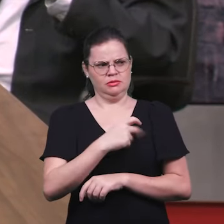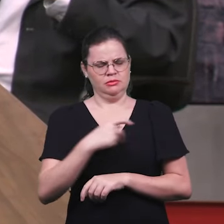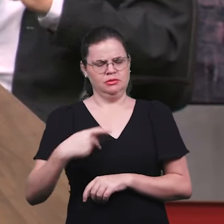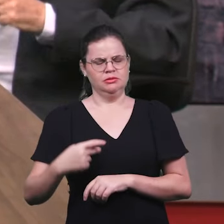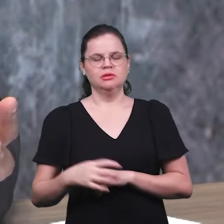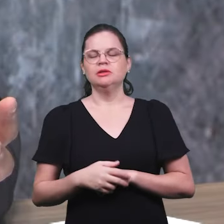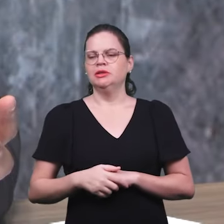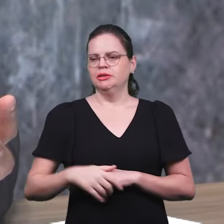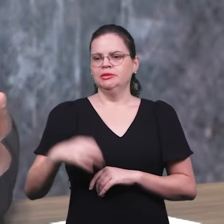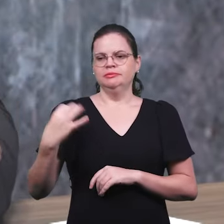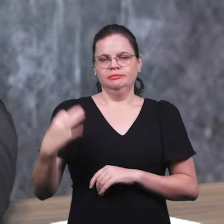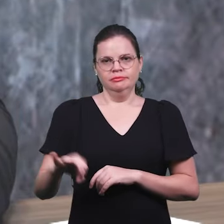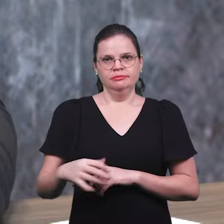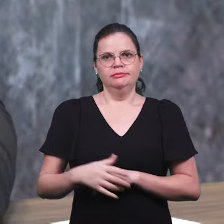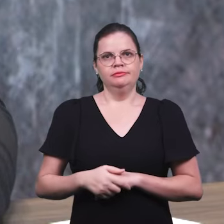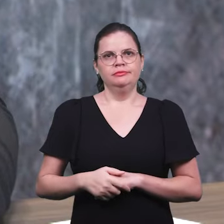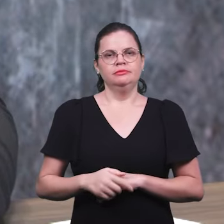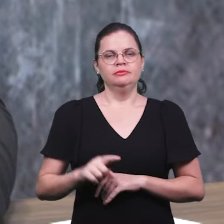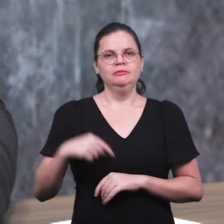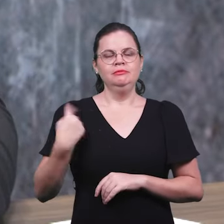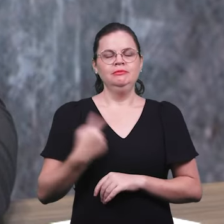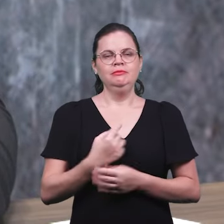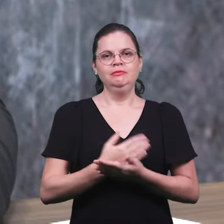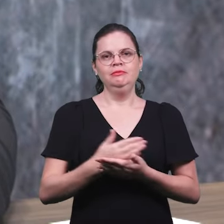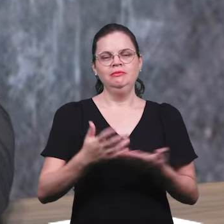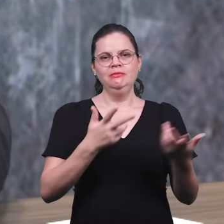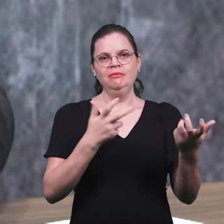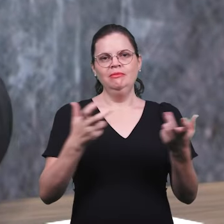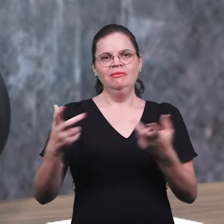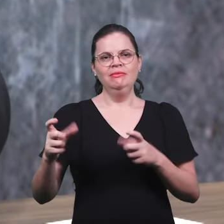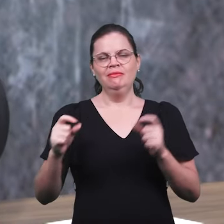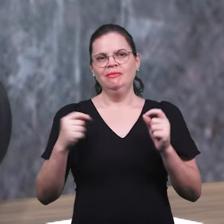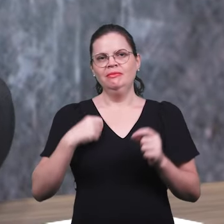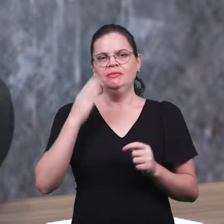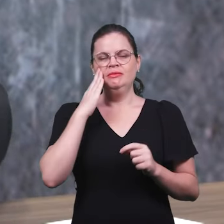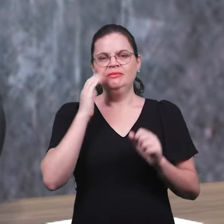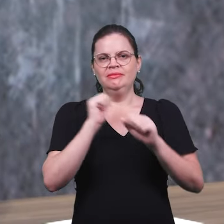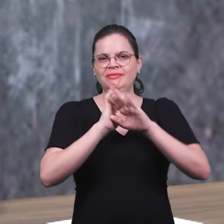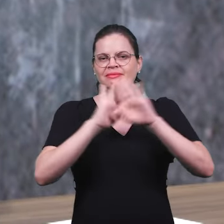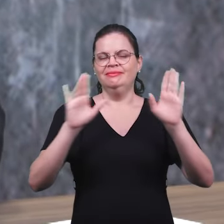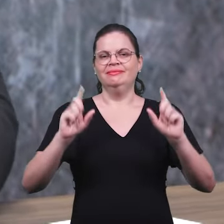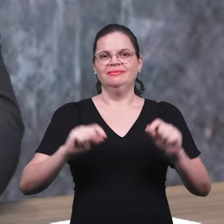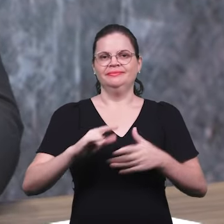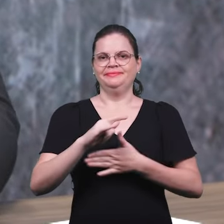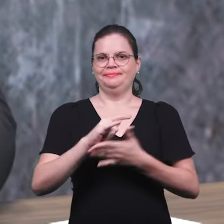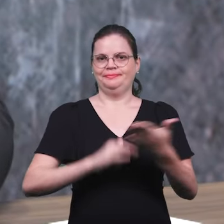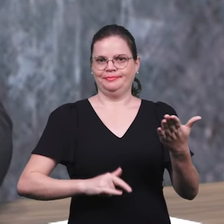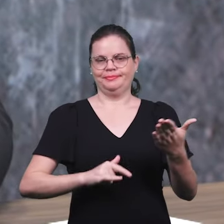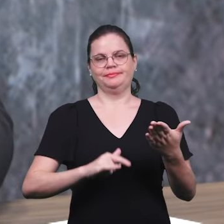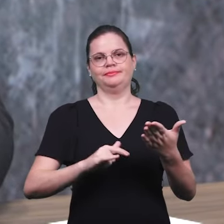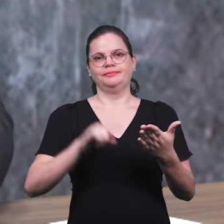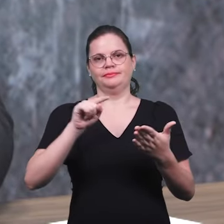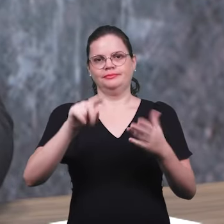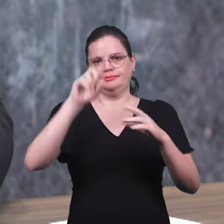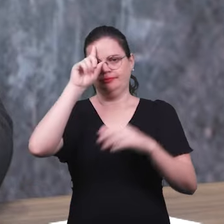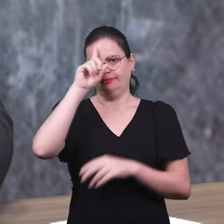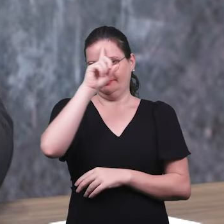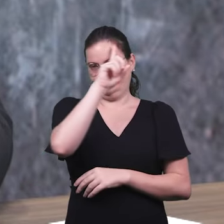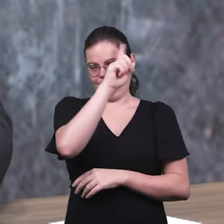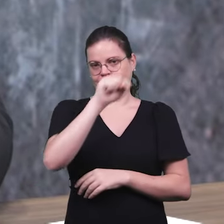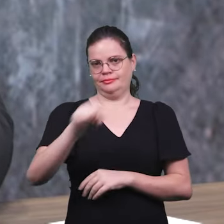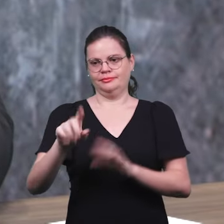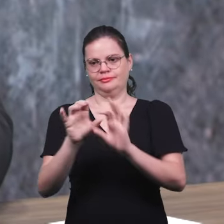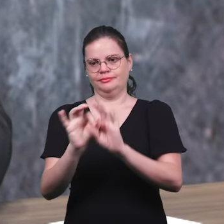perceber claramente, não é, que a questão do Edito de Milão, da liberação do culto cristão,